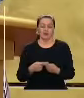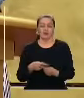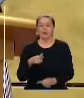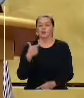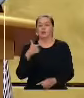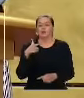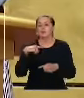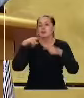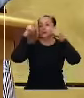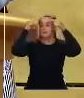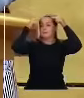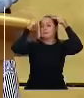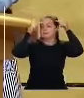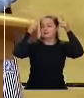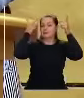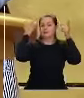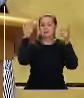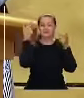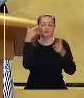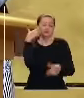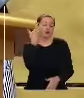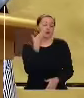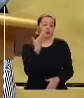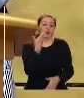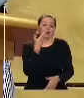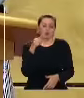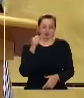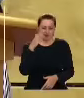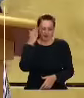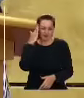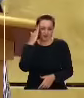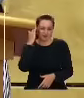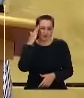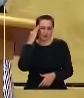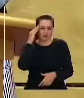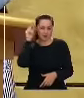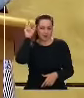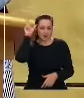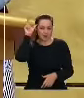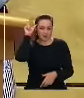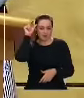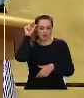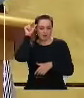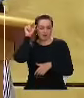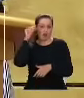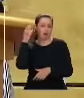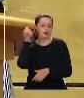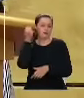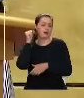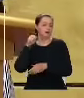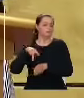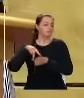príncipe encantado, aquele do cavalo branco, sabe? E não existe